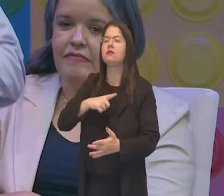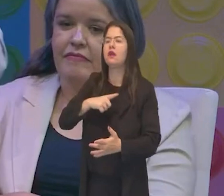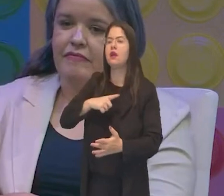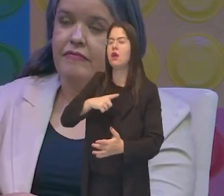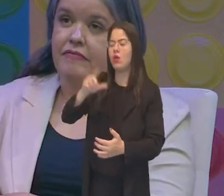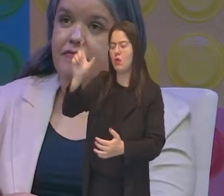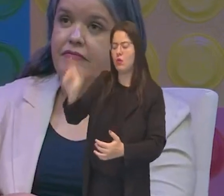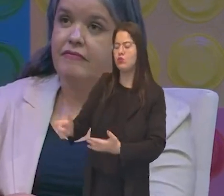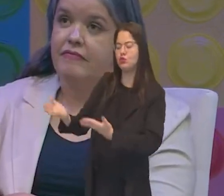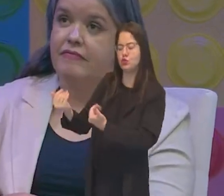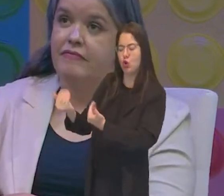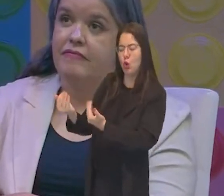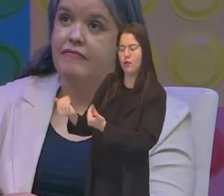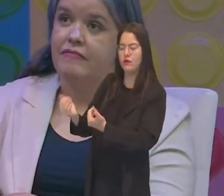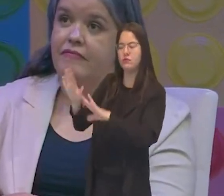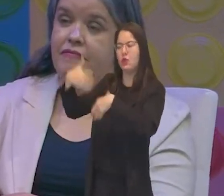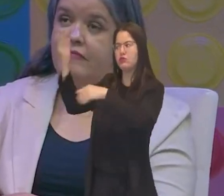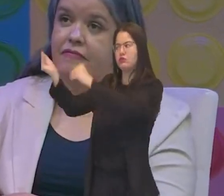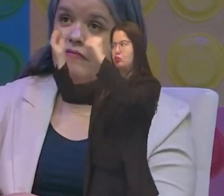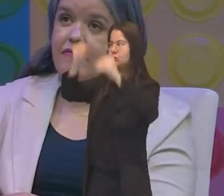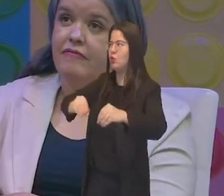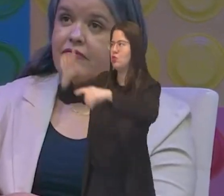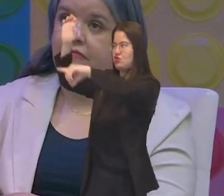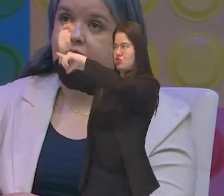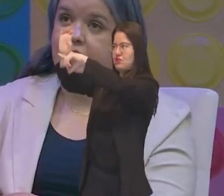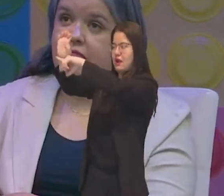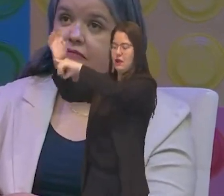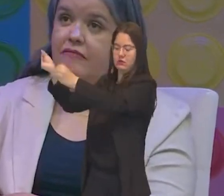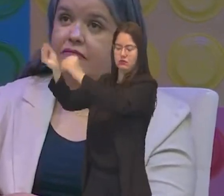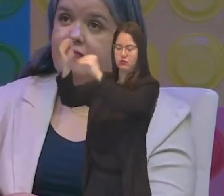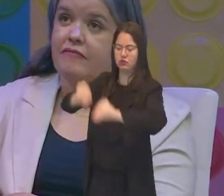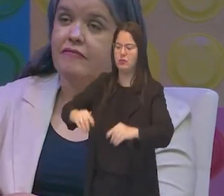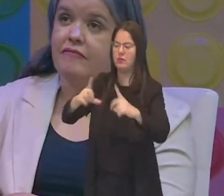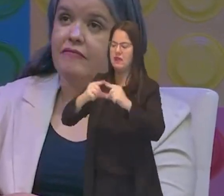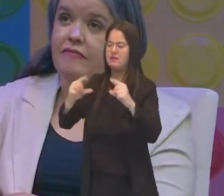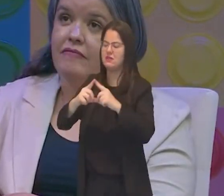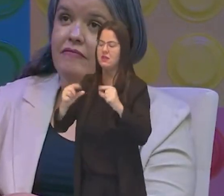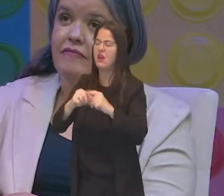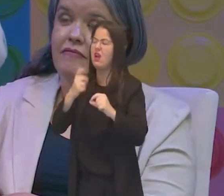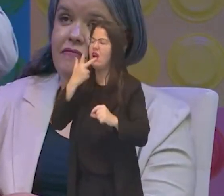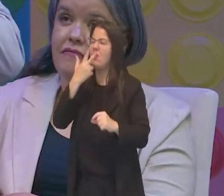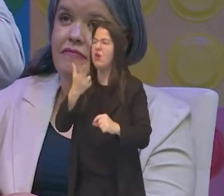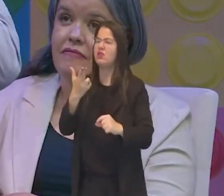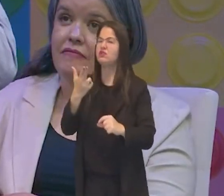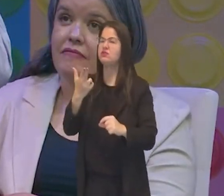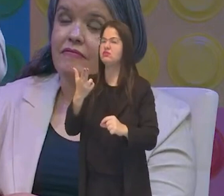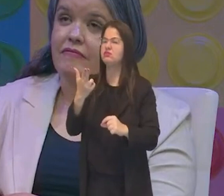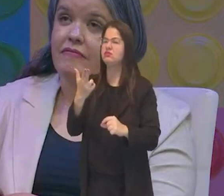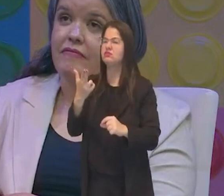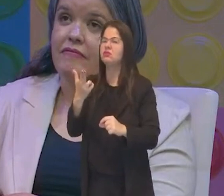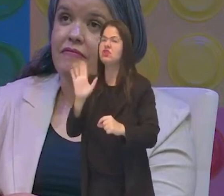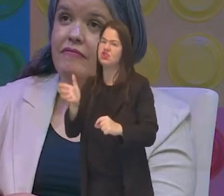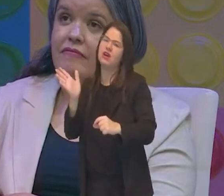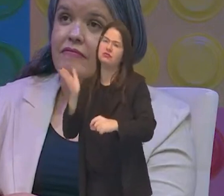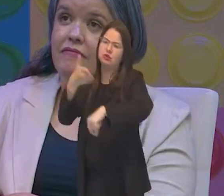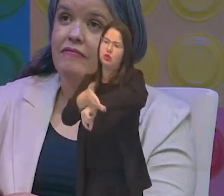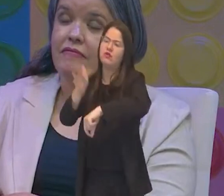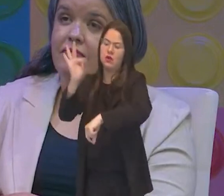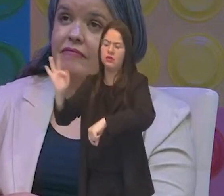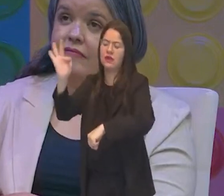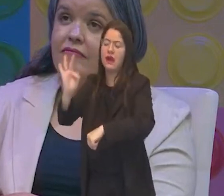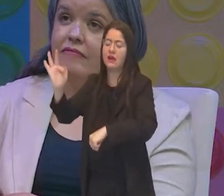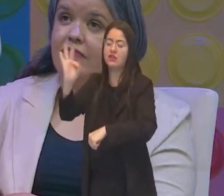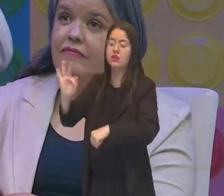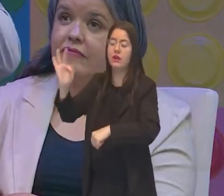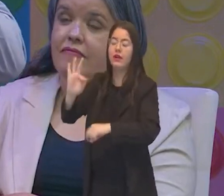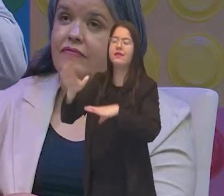aqui, mas que veio passar uma temporada, acho que no 2º ano do ensino médio, já está na faculdade, mas veio